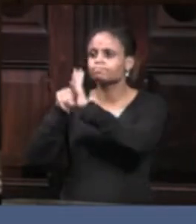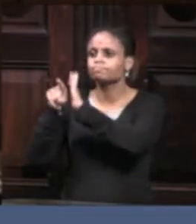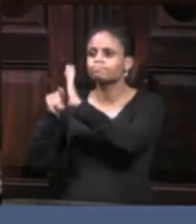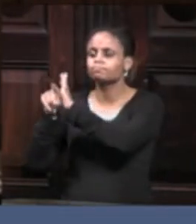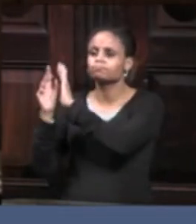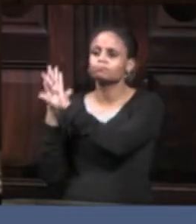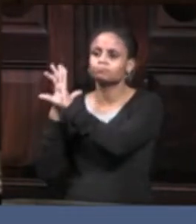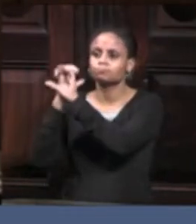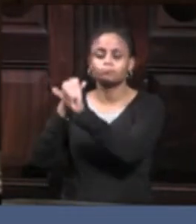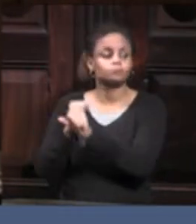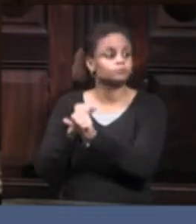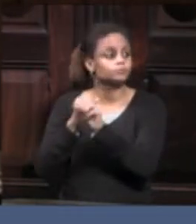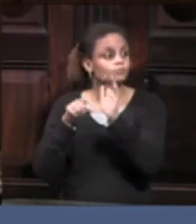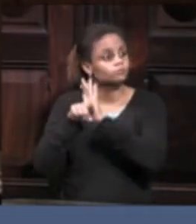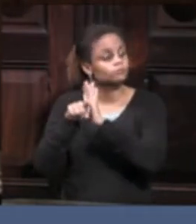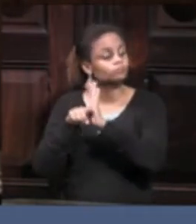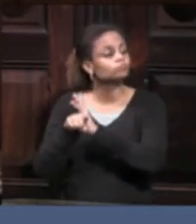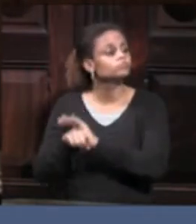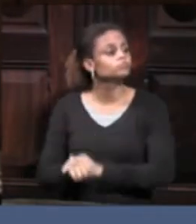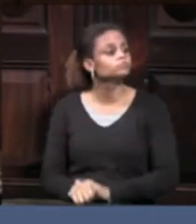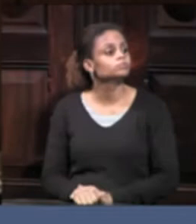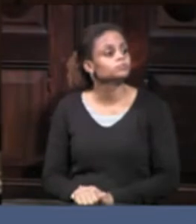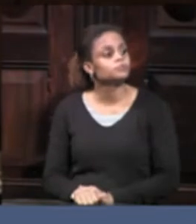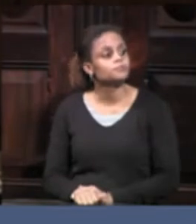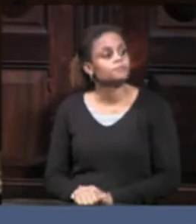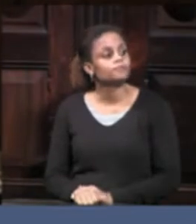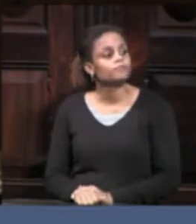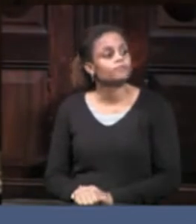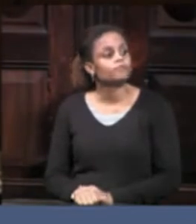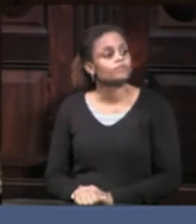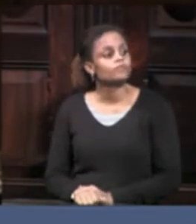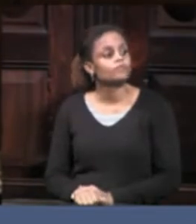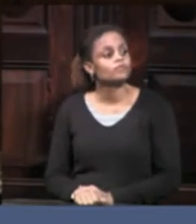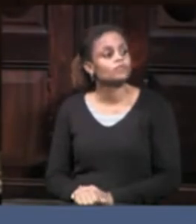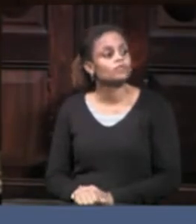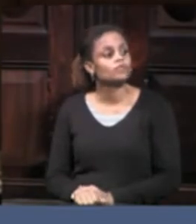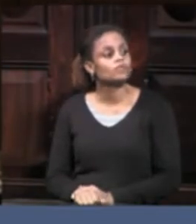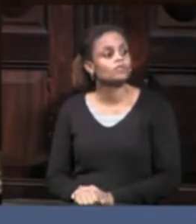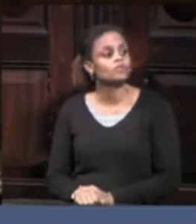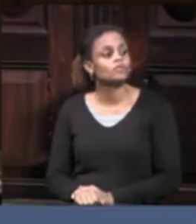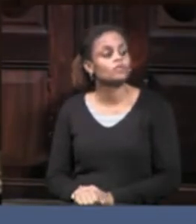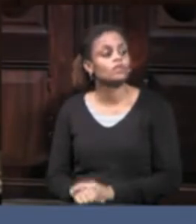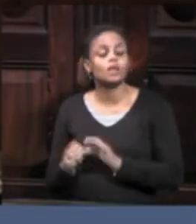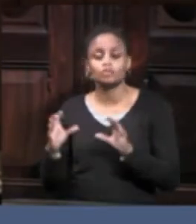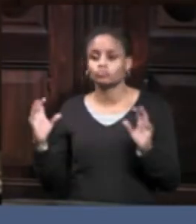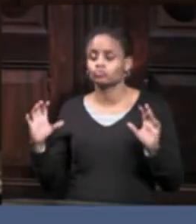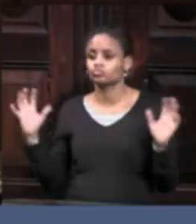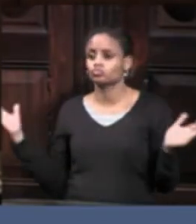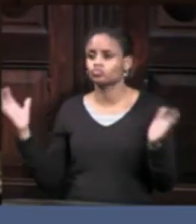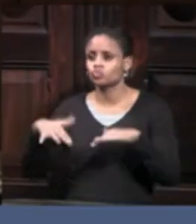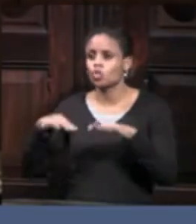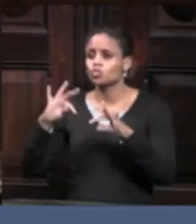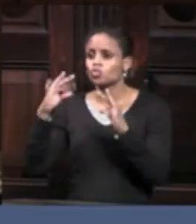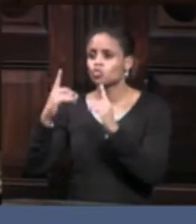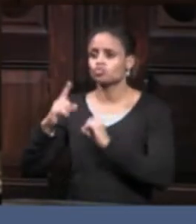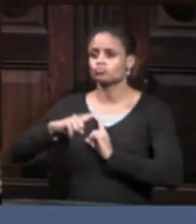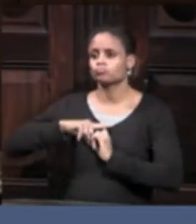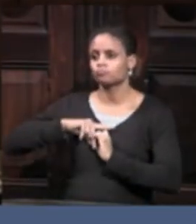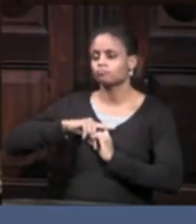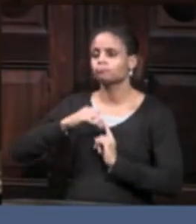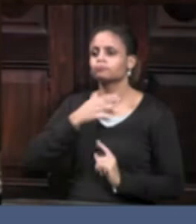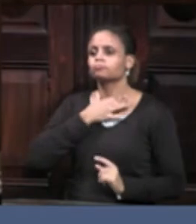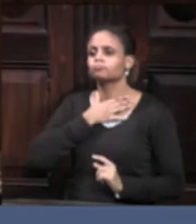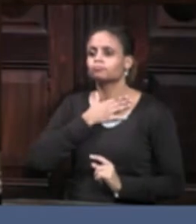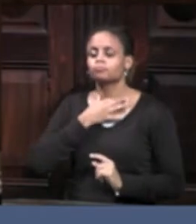Dom Arani João Tempesta estava no Santuário do Cristo Redentor, com os bispos reunidos, com padres, com líderes. Eu estava